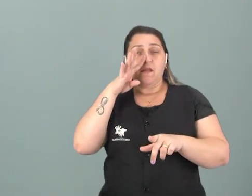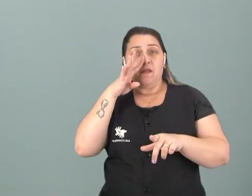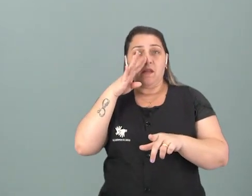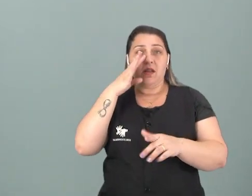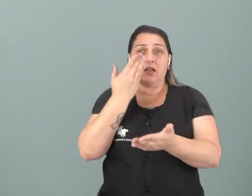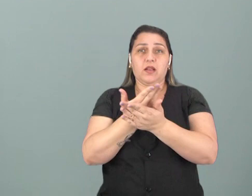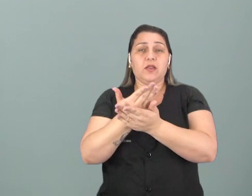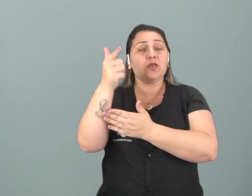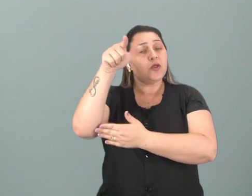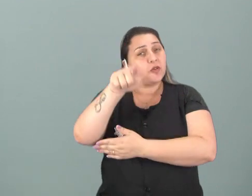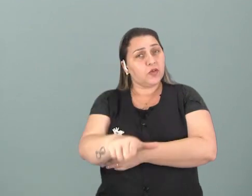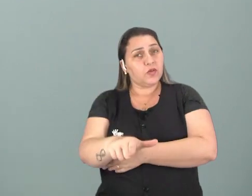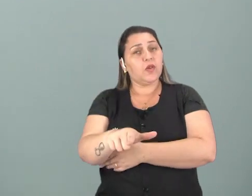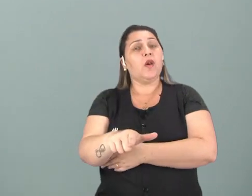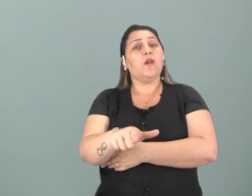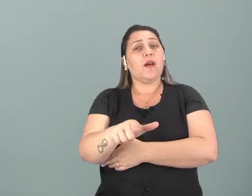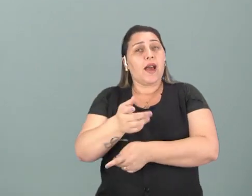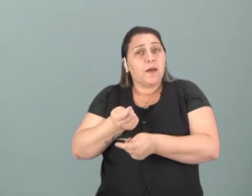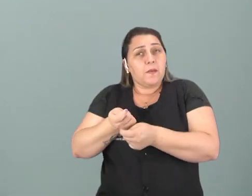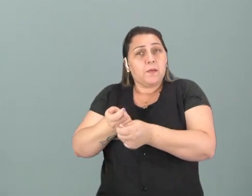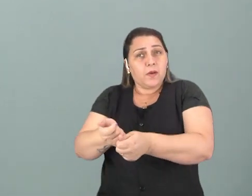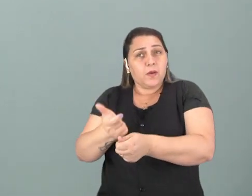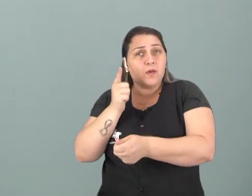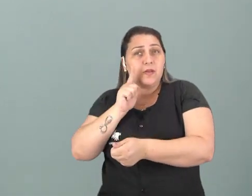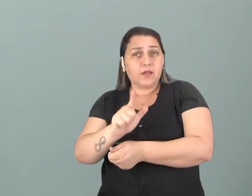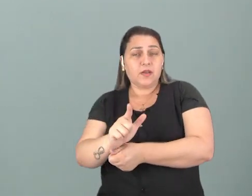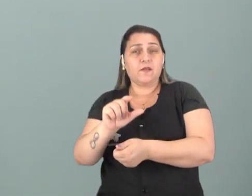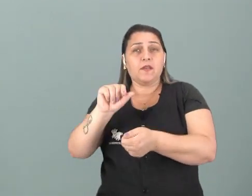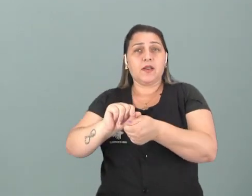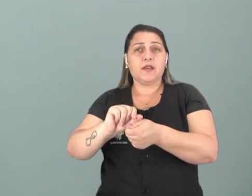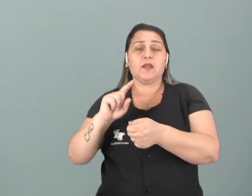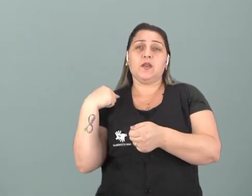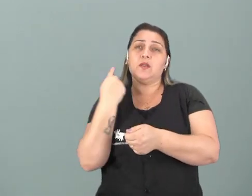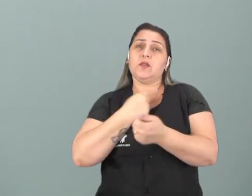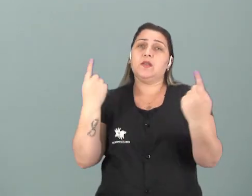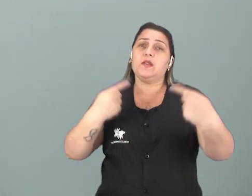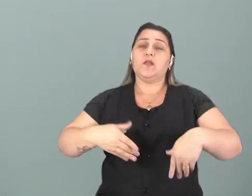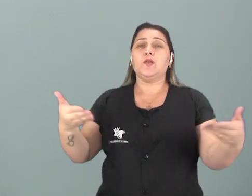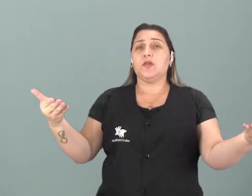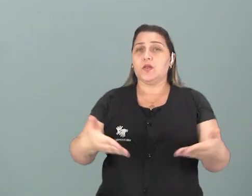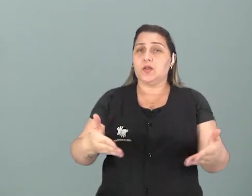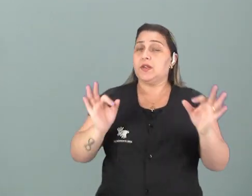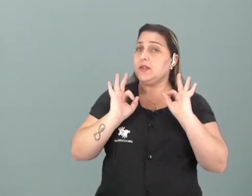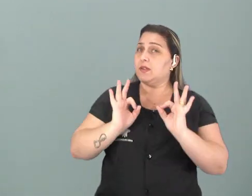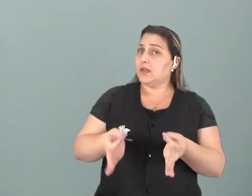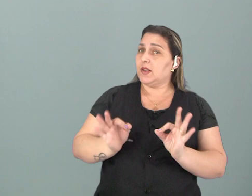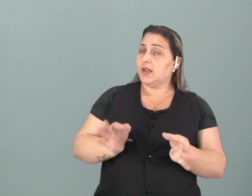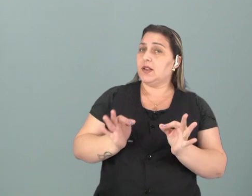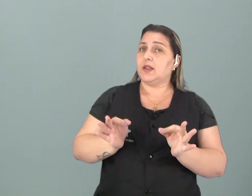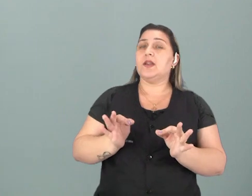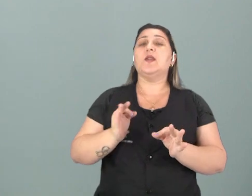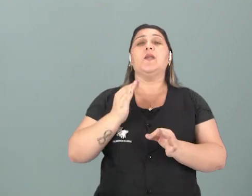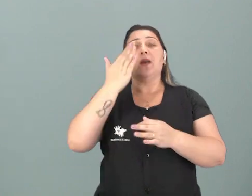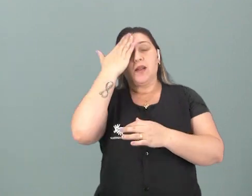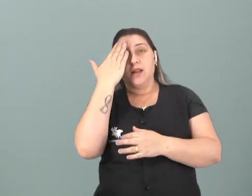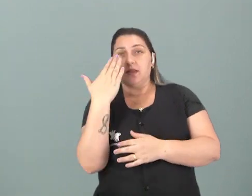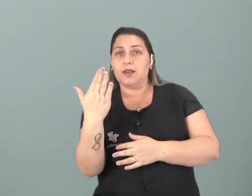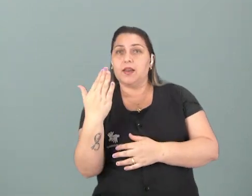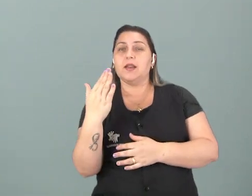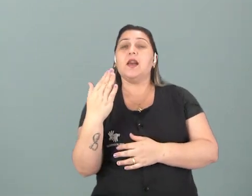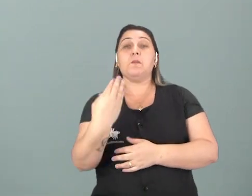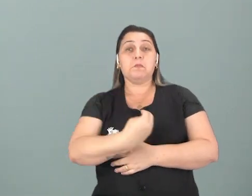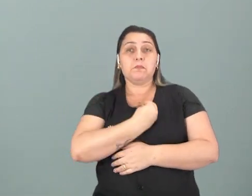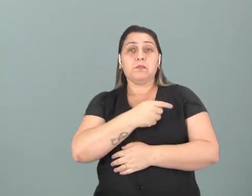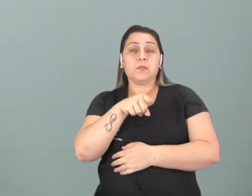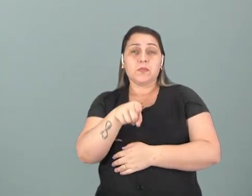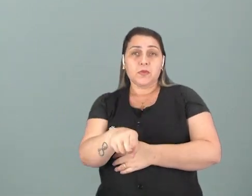você vai rever a nossa aula, vai poder pegar as dicas e fazer o nosso desafio de hoje. Certo, gente? Eu